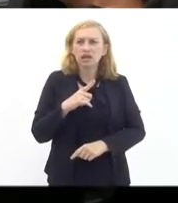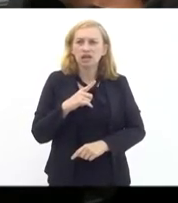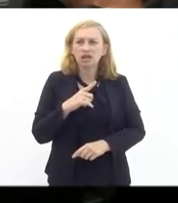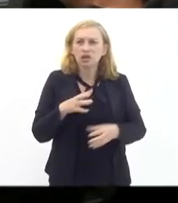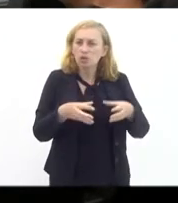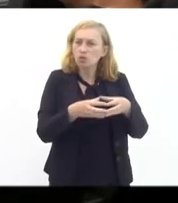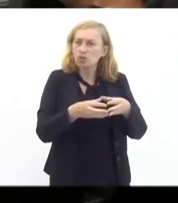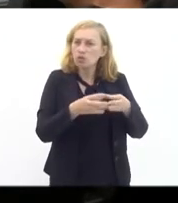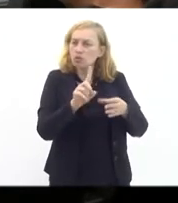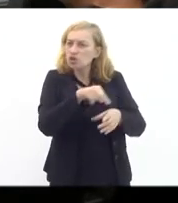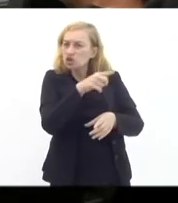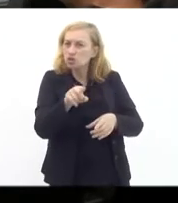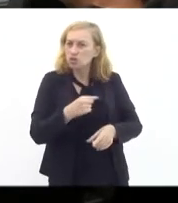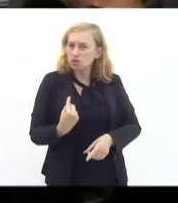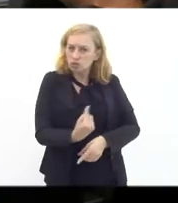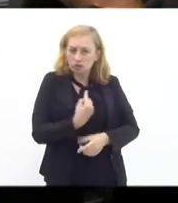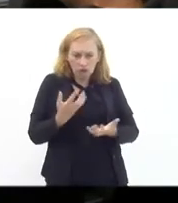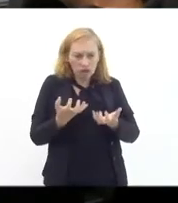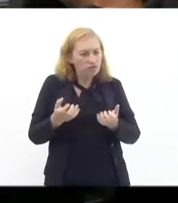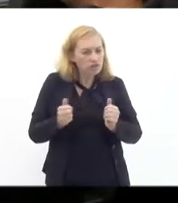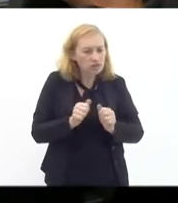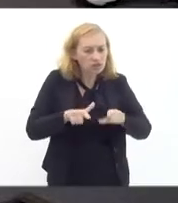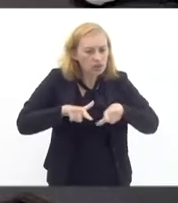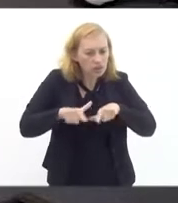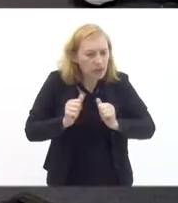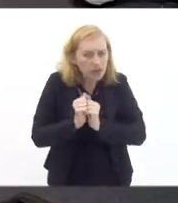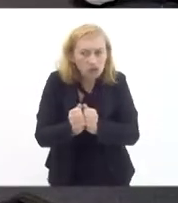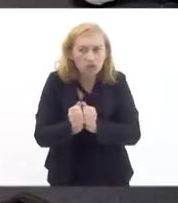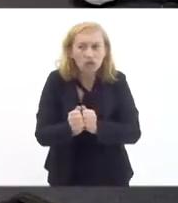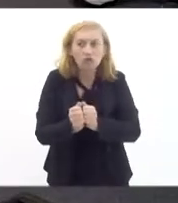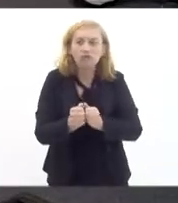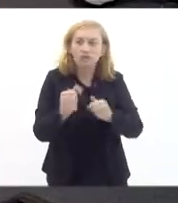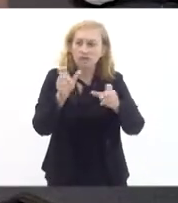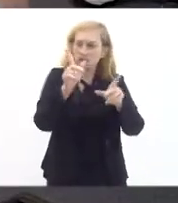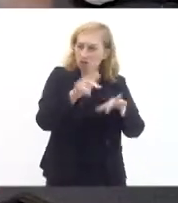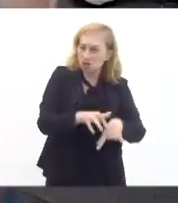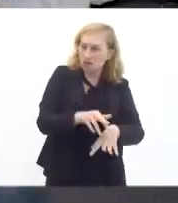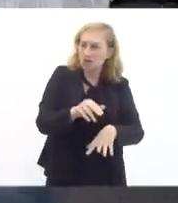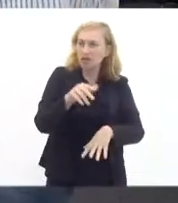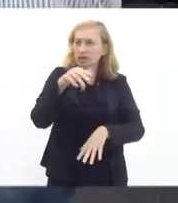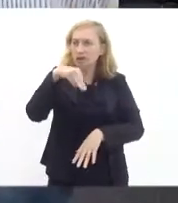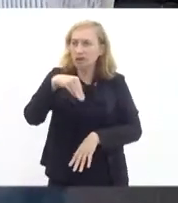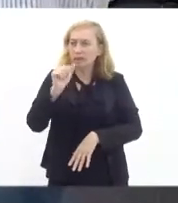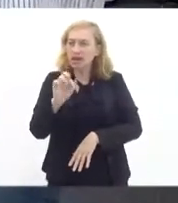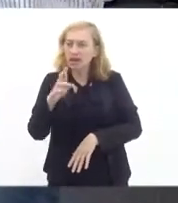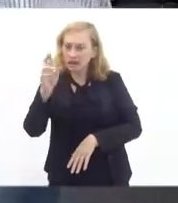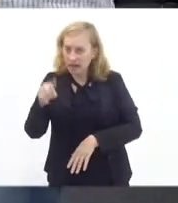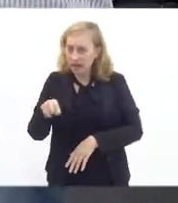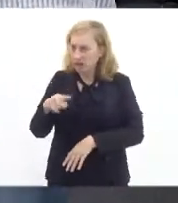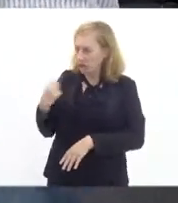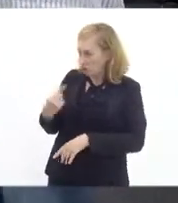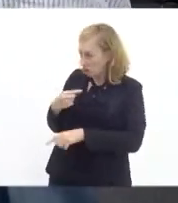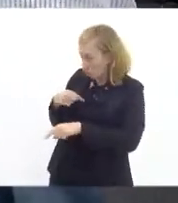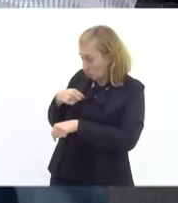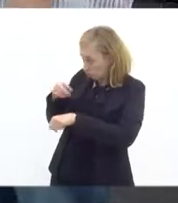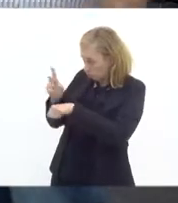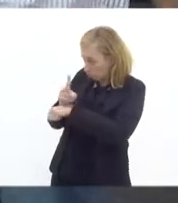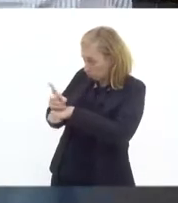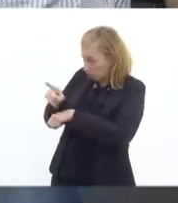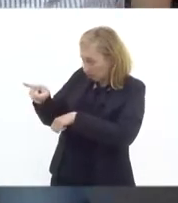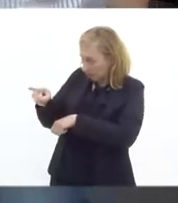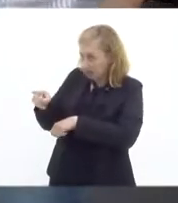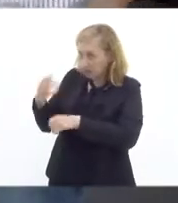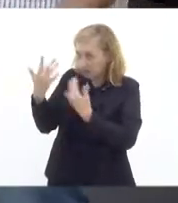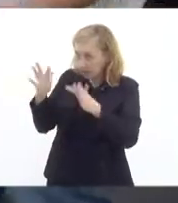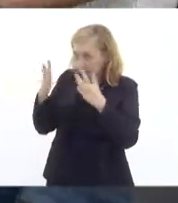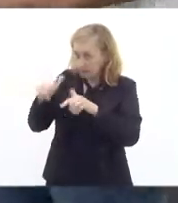gente, cara. Eu queria trabalhar junto. Vamos fazer diferente, Maricá, eu quero ter a sua parceria. Vou te procurar. Gente fazer esse trabalho. E, ó, parabéns pelo teu